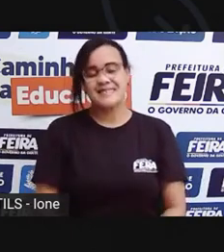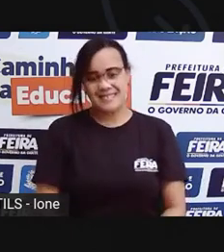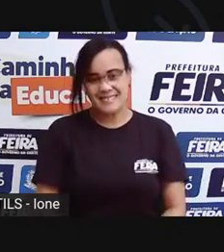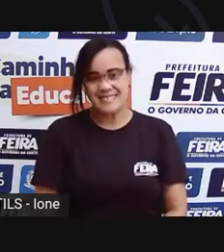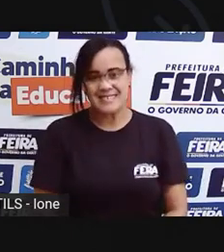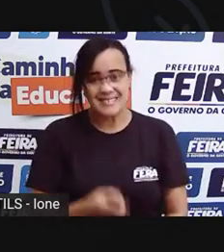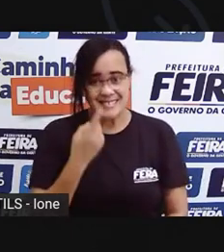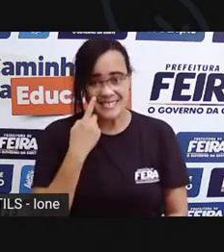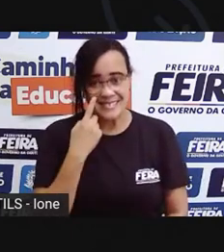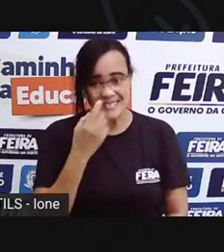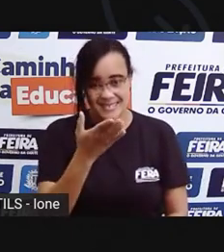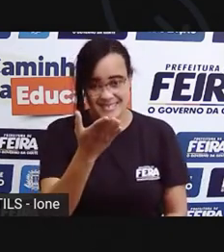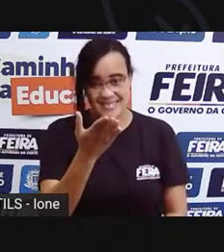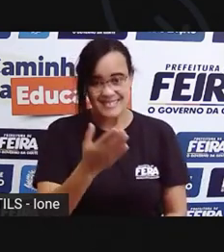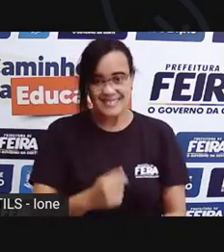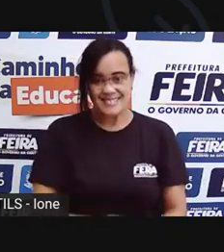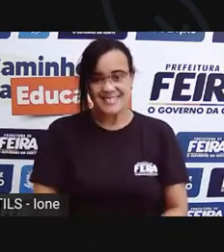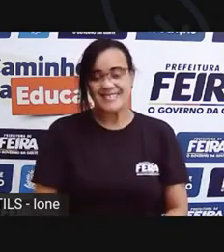Ó.